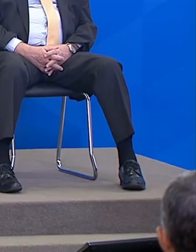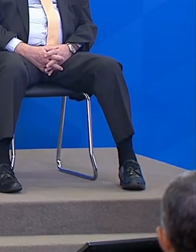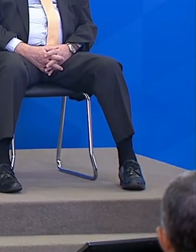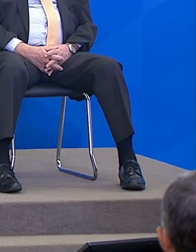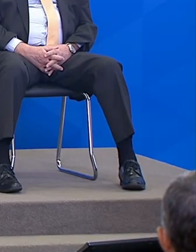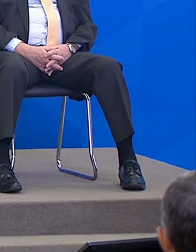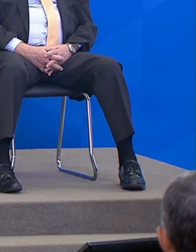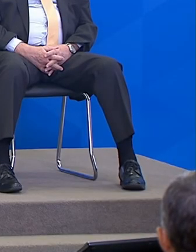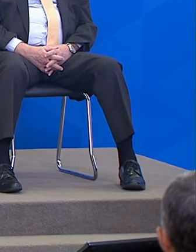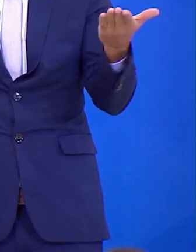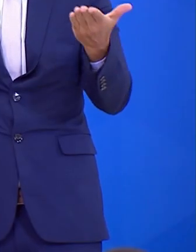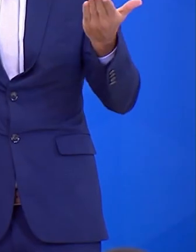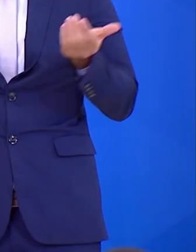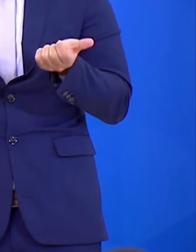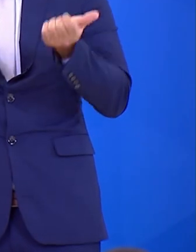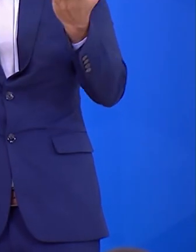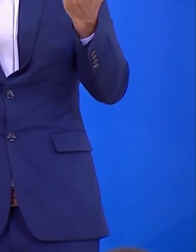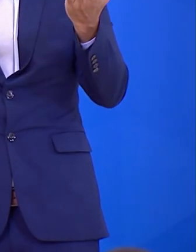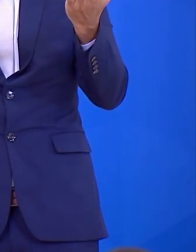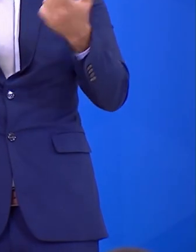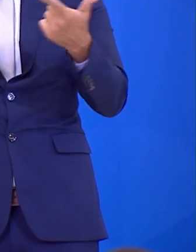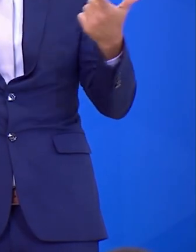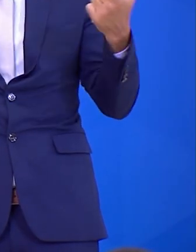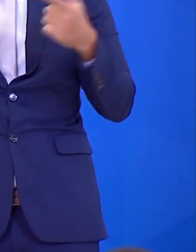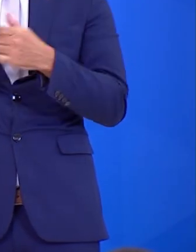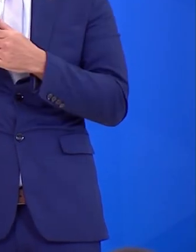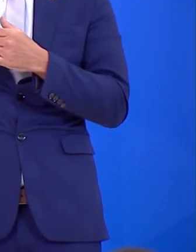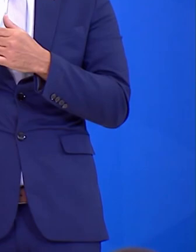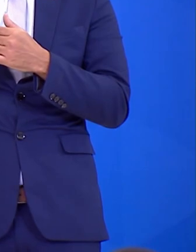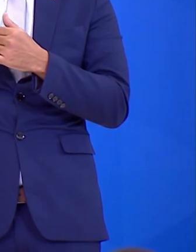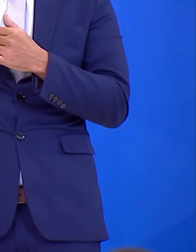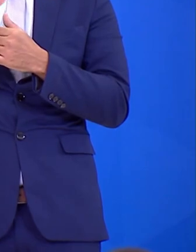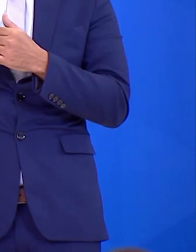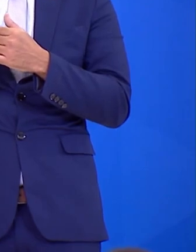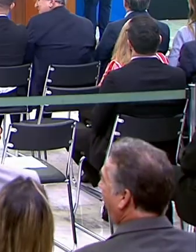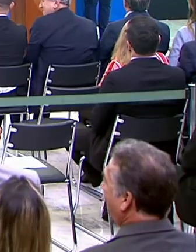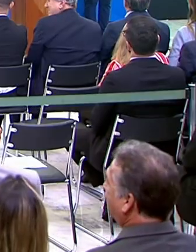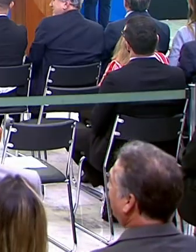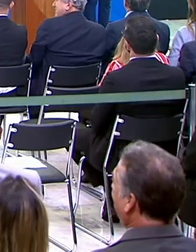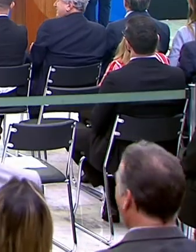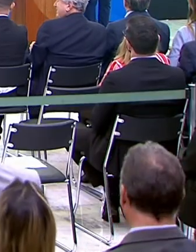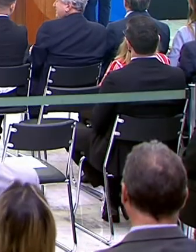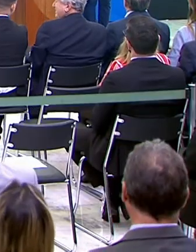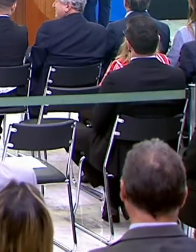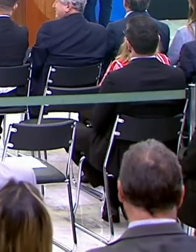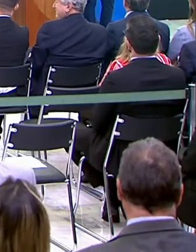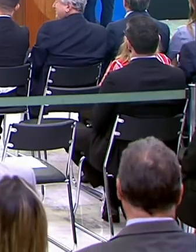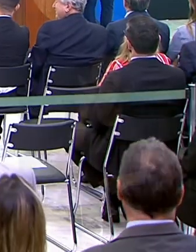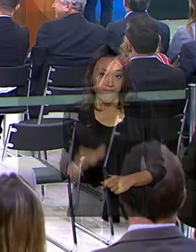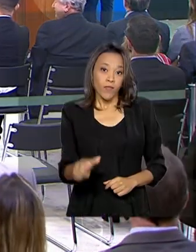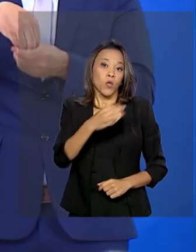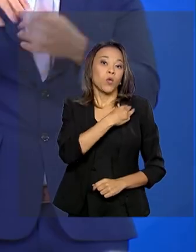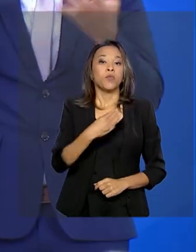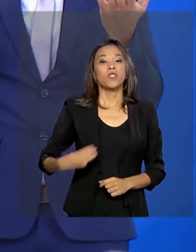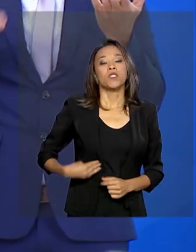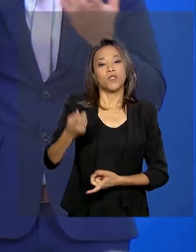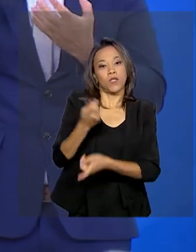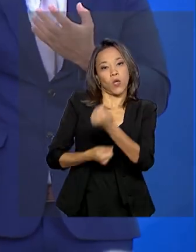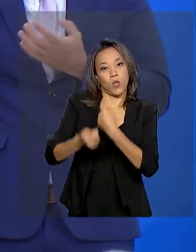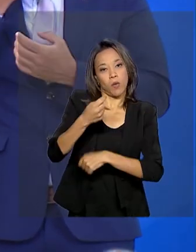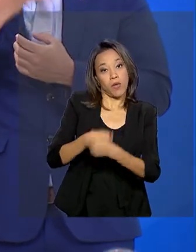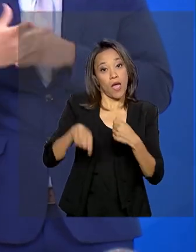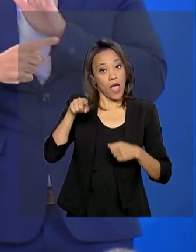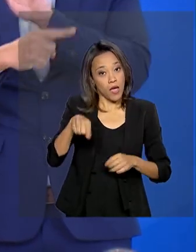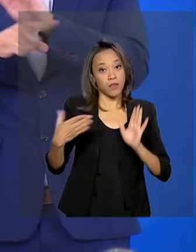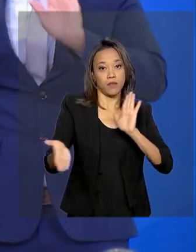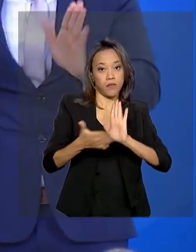agora estamos oferecendo sem inflação e sem IPCA. O cliente escolhe. Para o ministro da Economia, essa medida